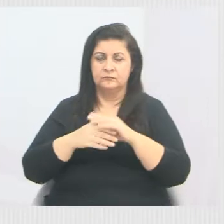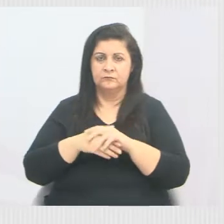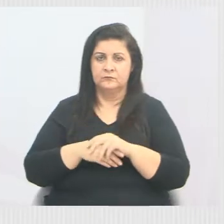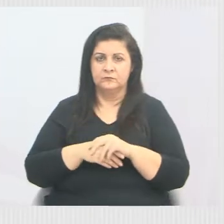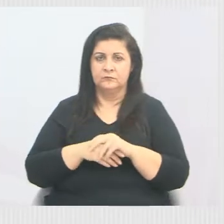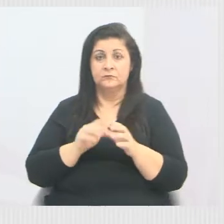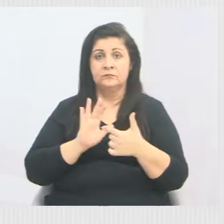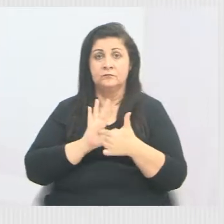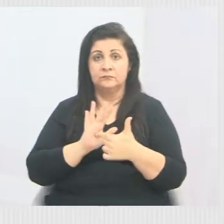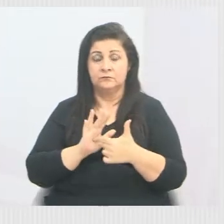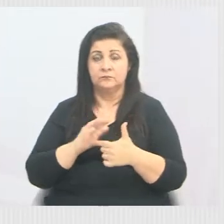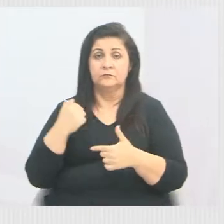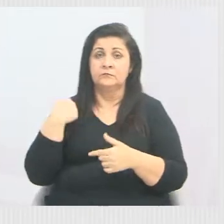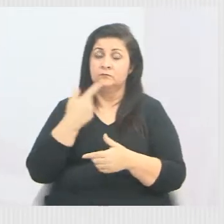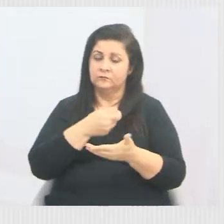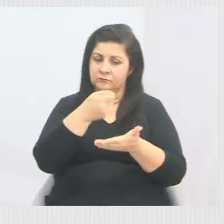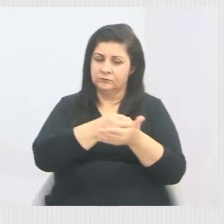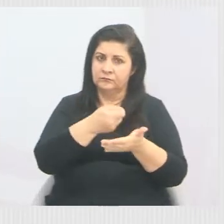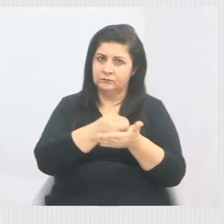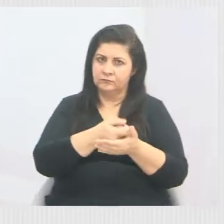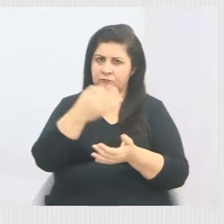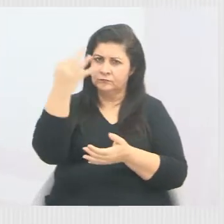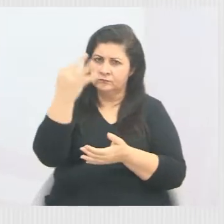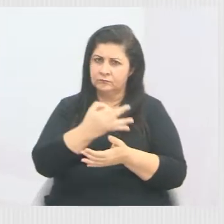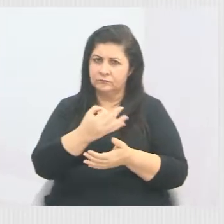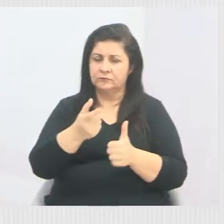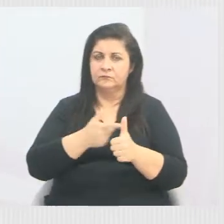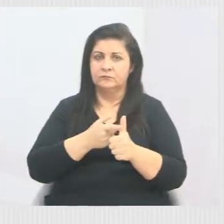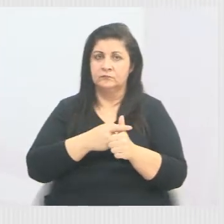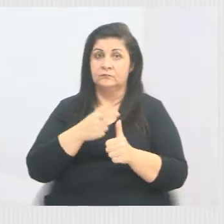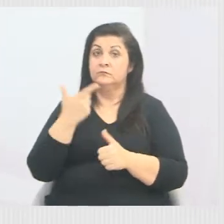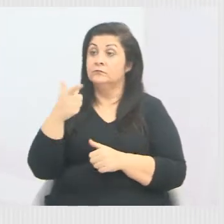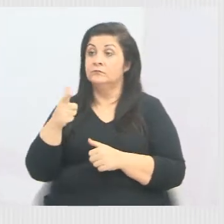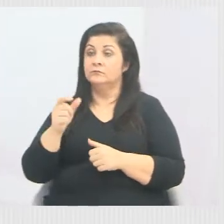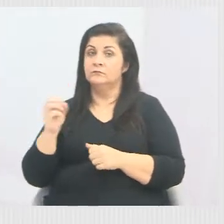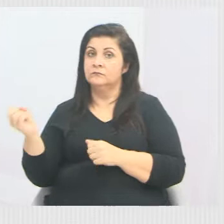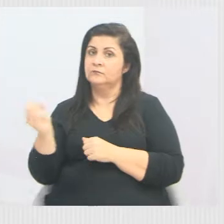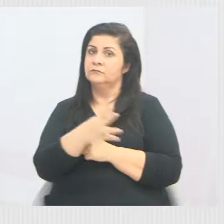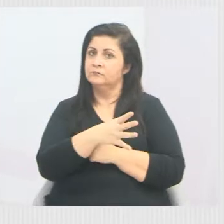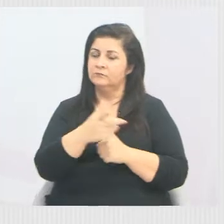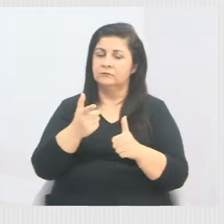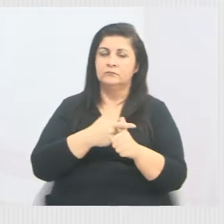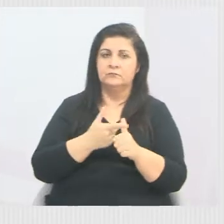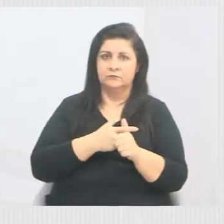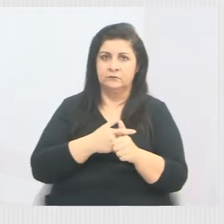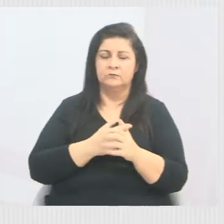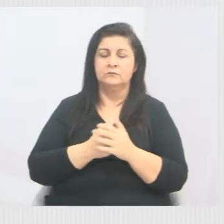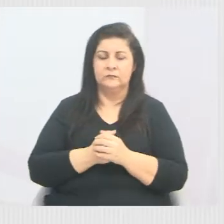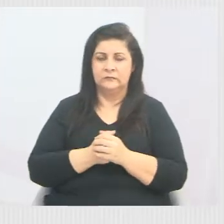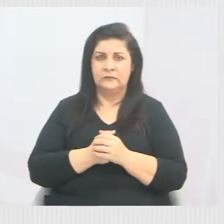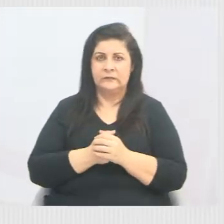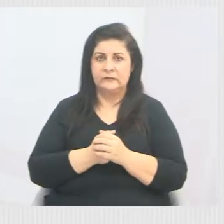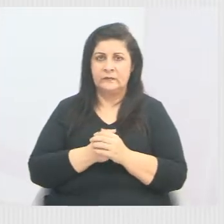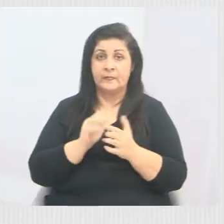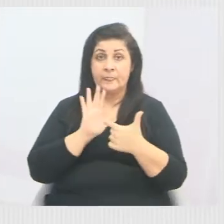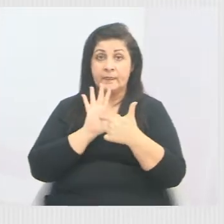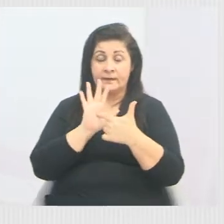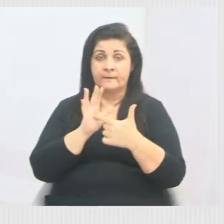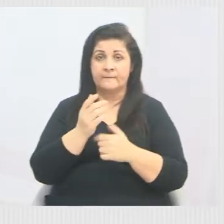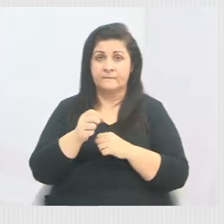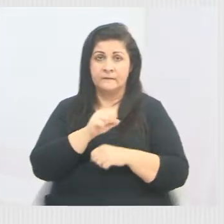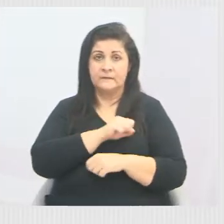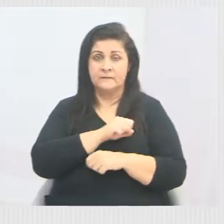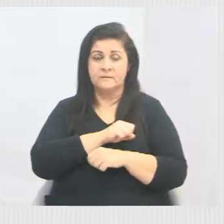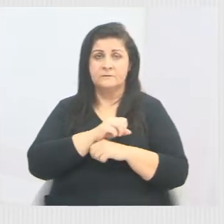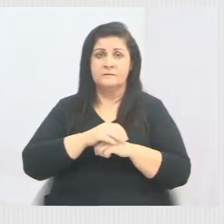Isso demonstra que estamos pagando corretamente as dívidas e não fazendo novas também, né? E esses valores, ele é composto,